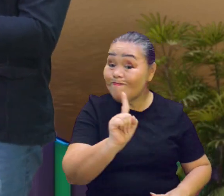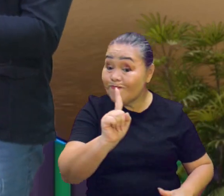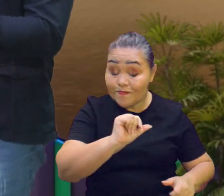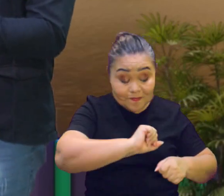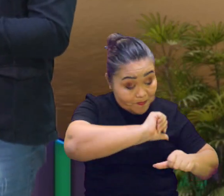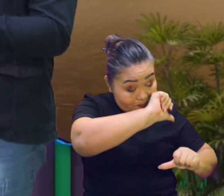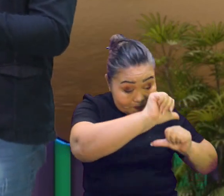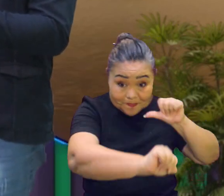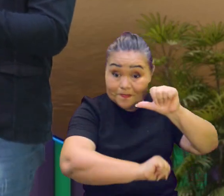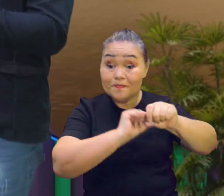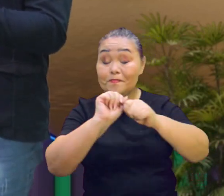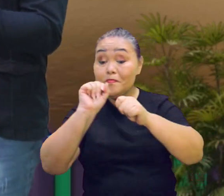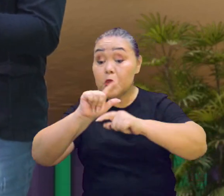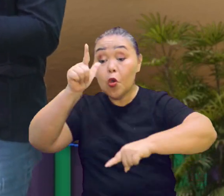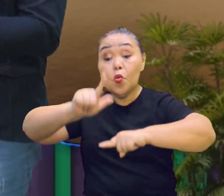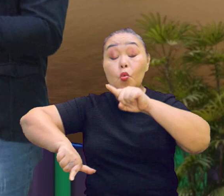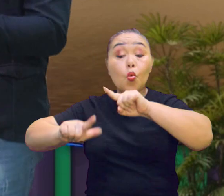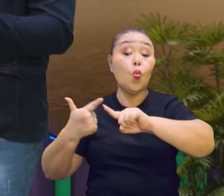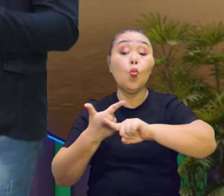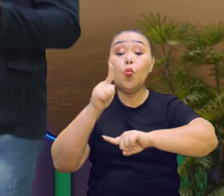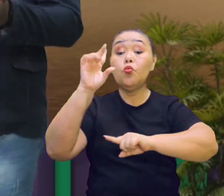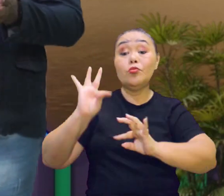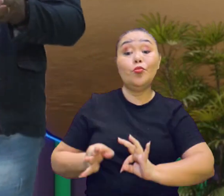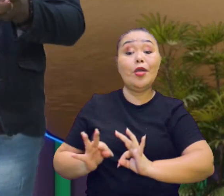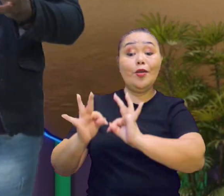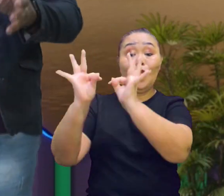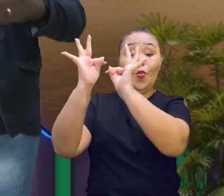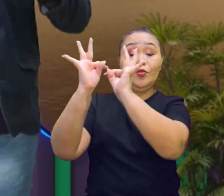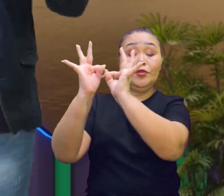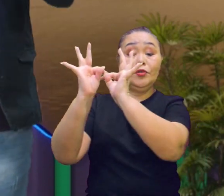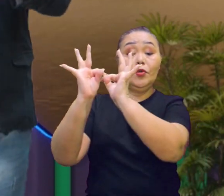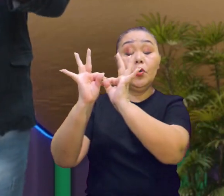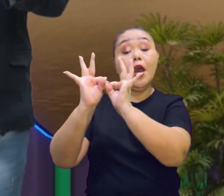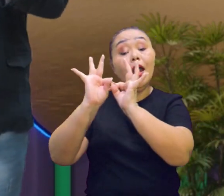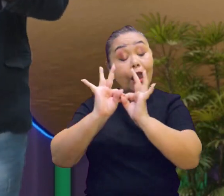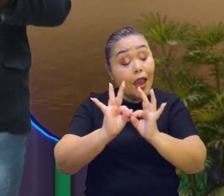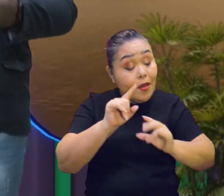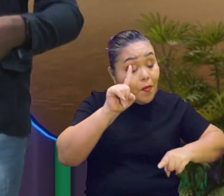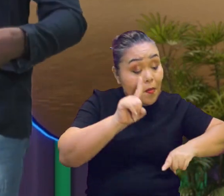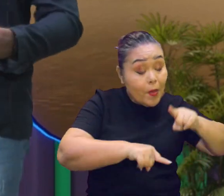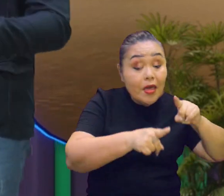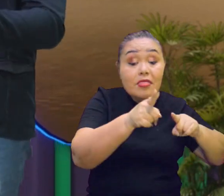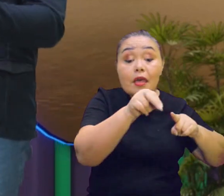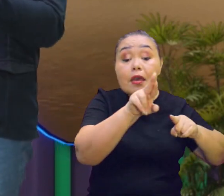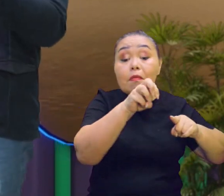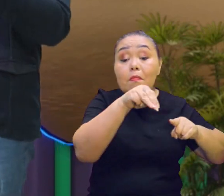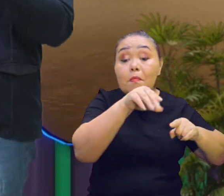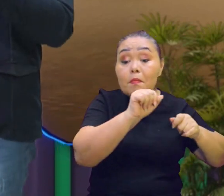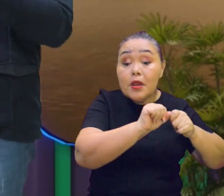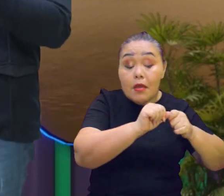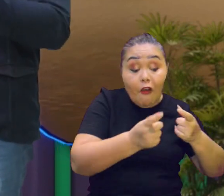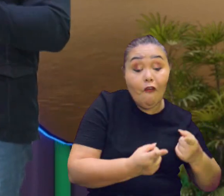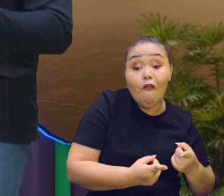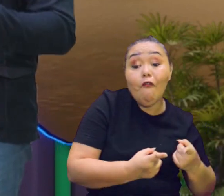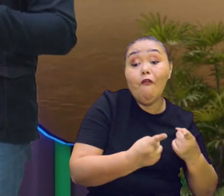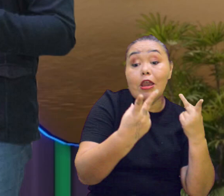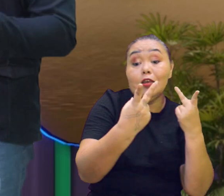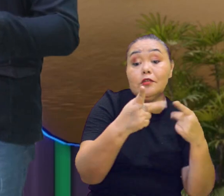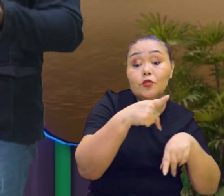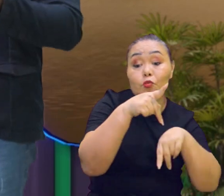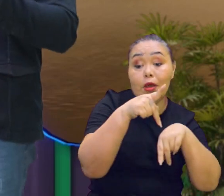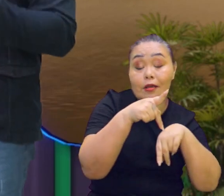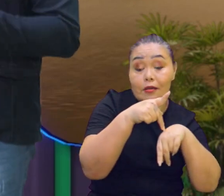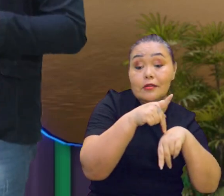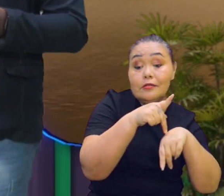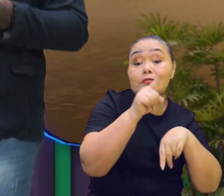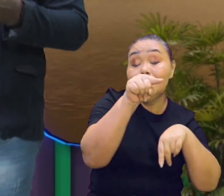produto final ou em produto tecnológico. E aí ele vende essa matéria-prima para países mais ricos e